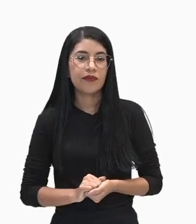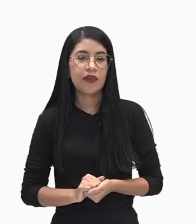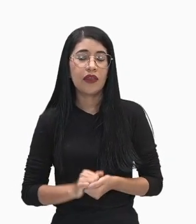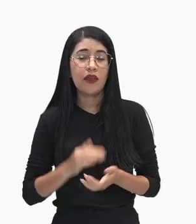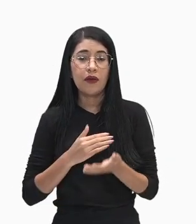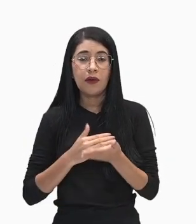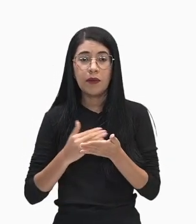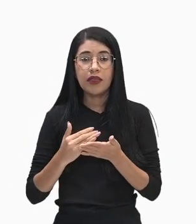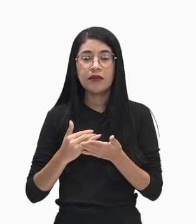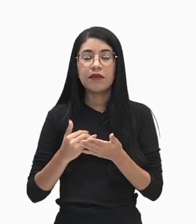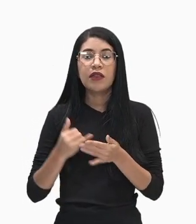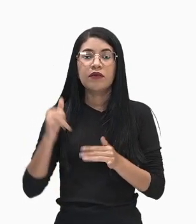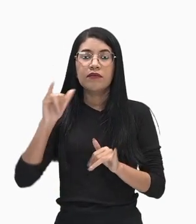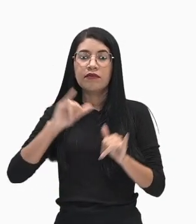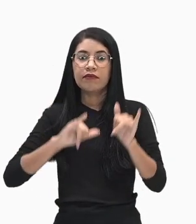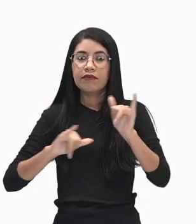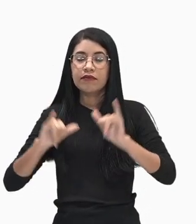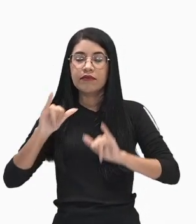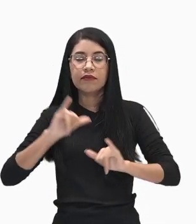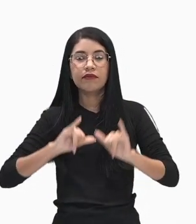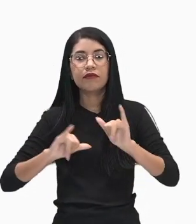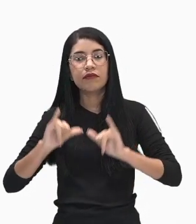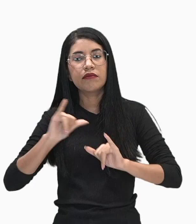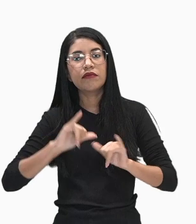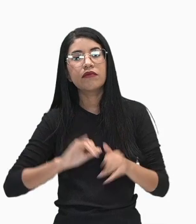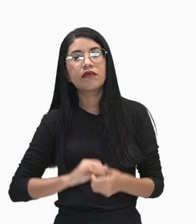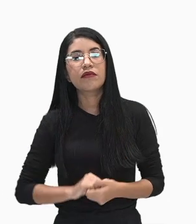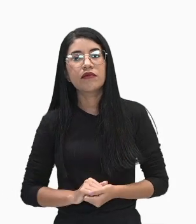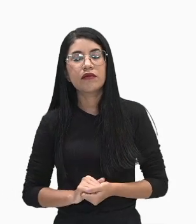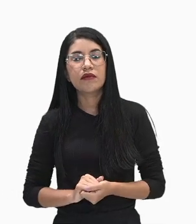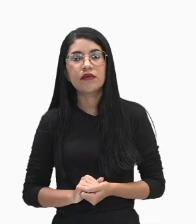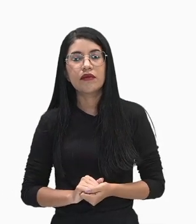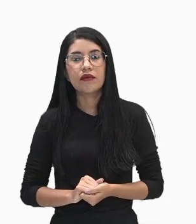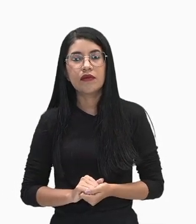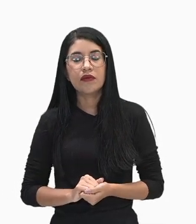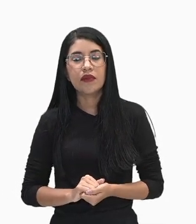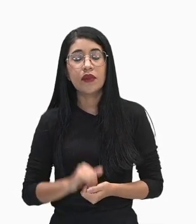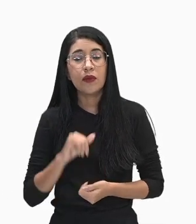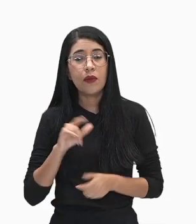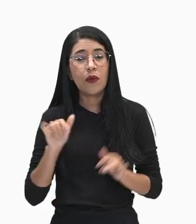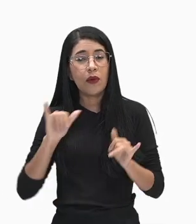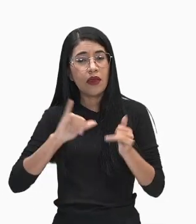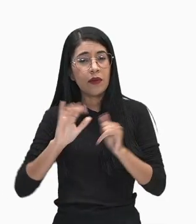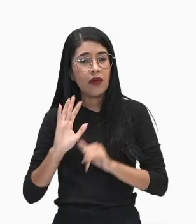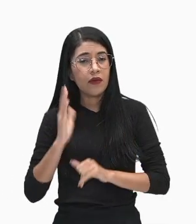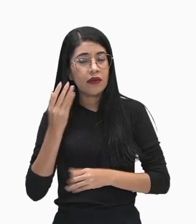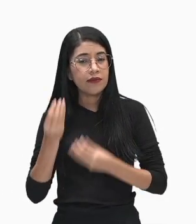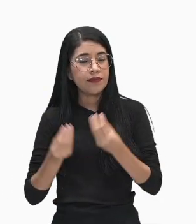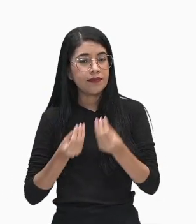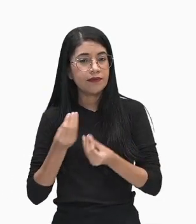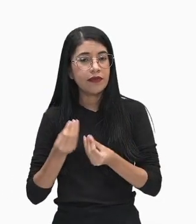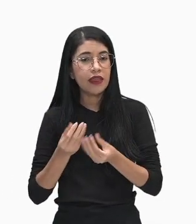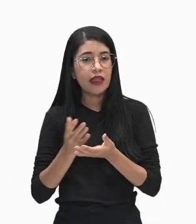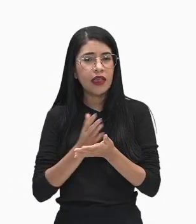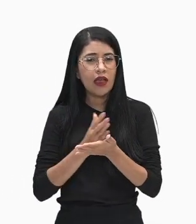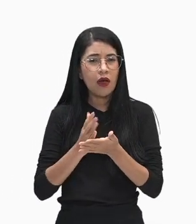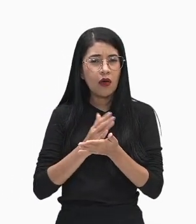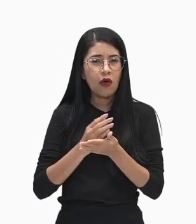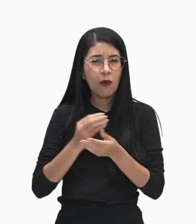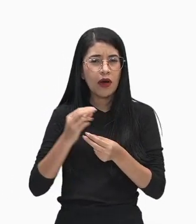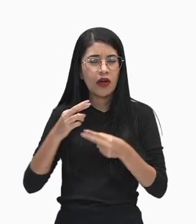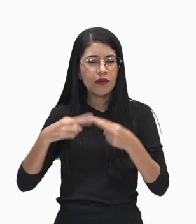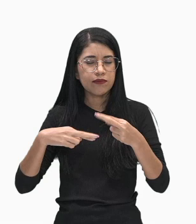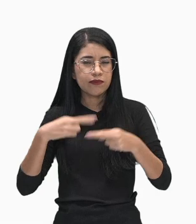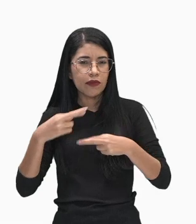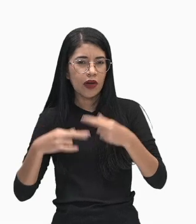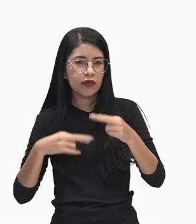Começando então pelo efeito químico, tá, pessoal? O efeito químico, ele vai ocorrer em determinadas reações